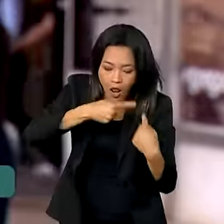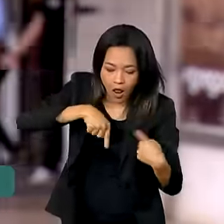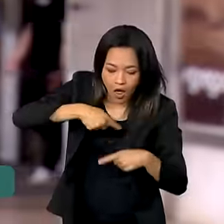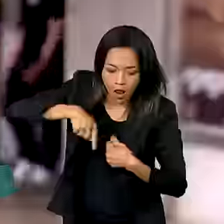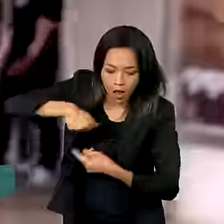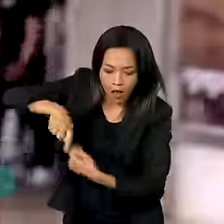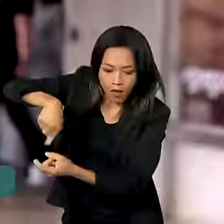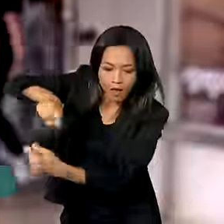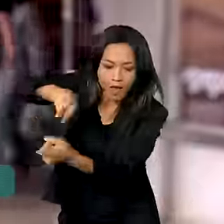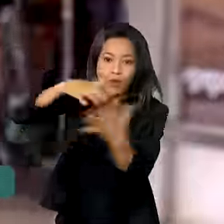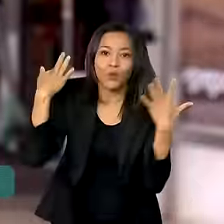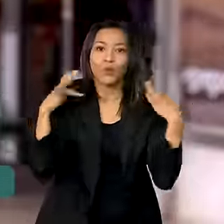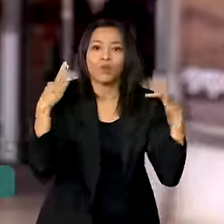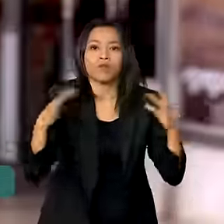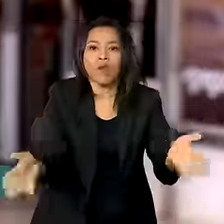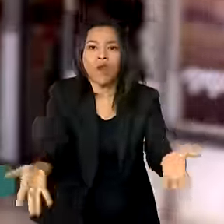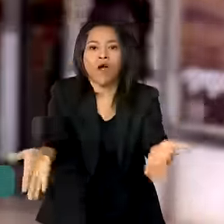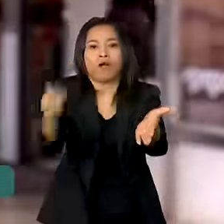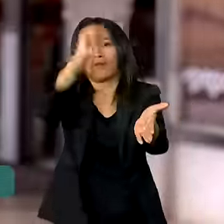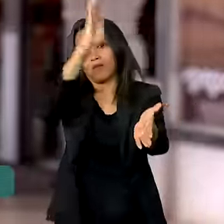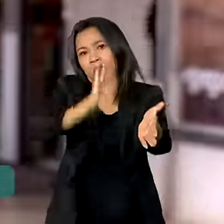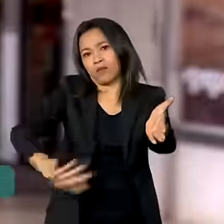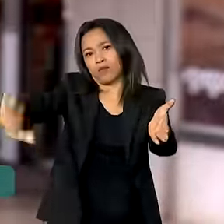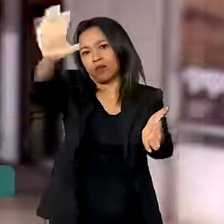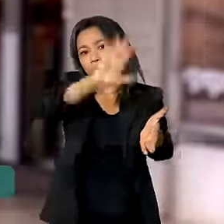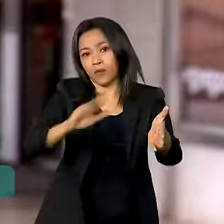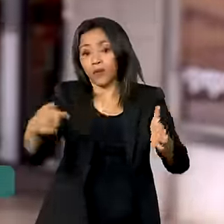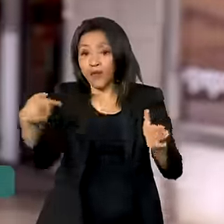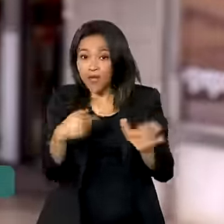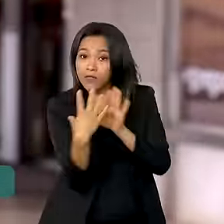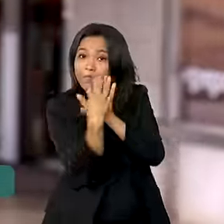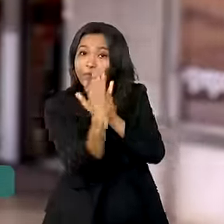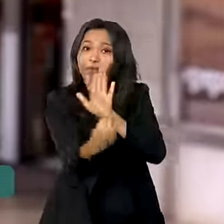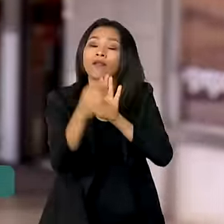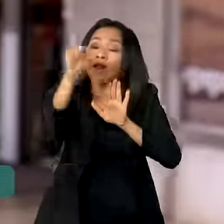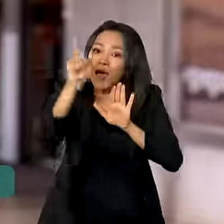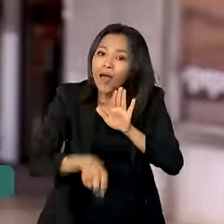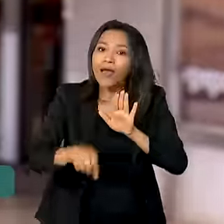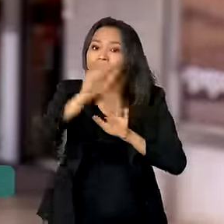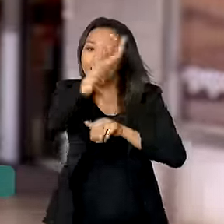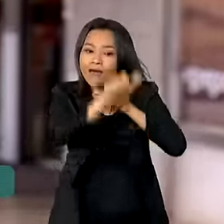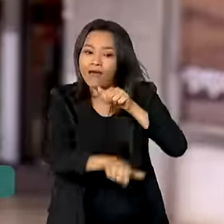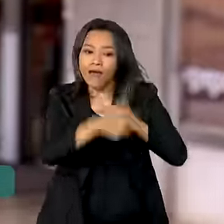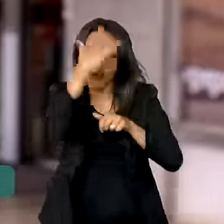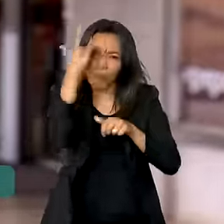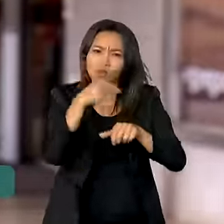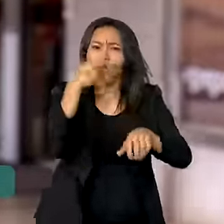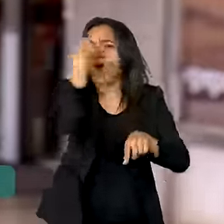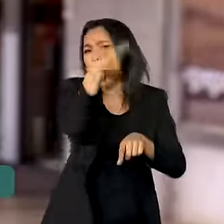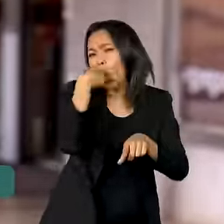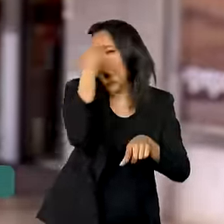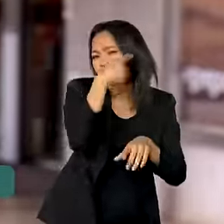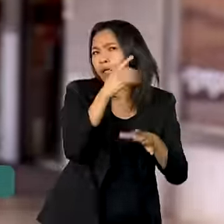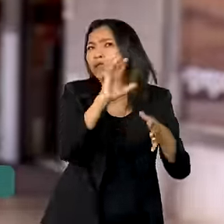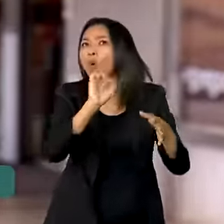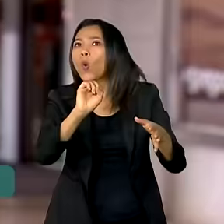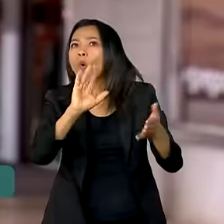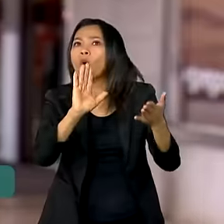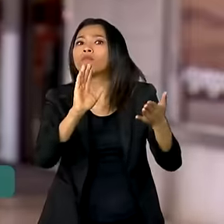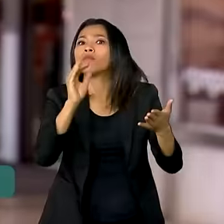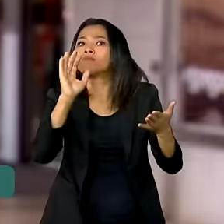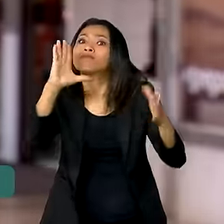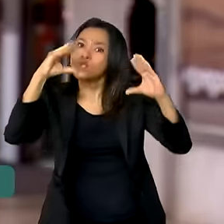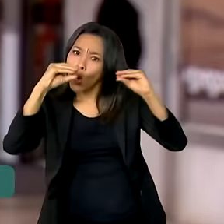de turismo nacional. A opção permite que o passageiro passe desde horas até algumas